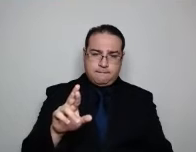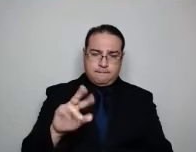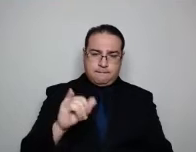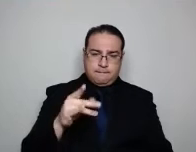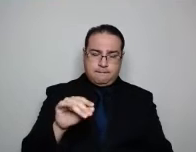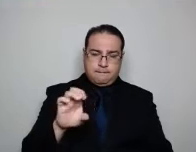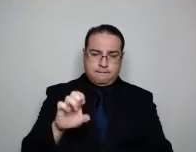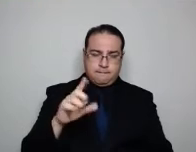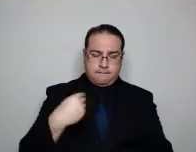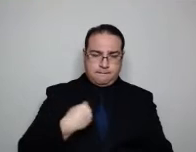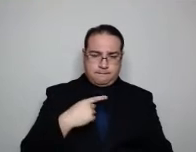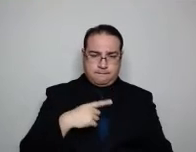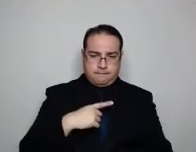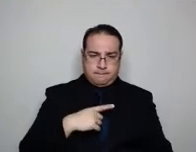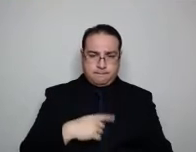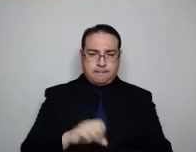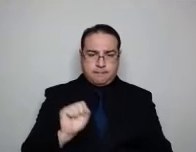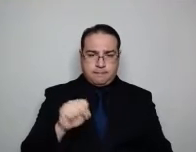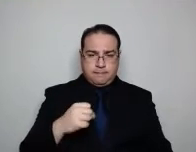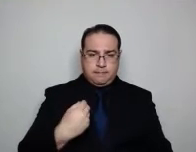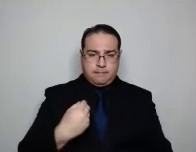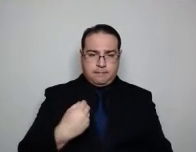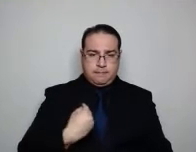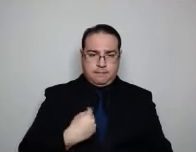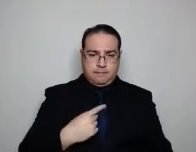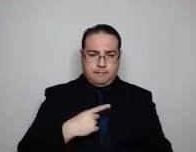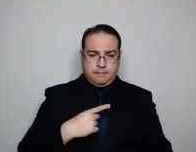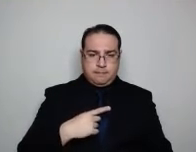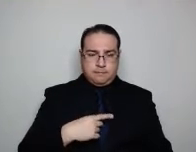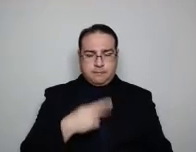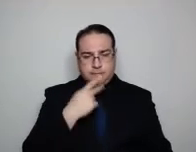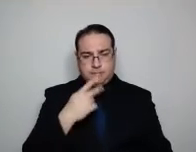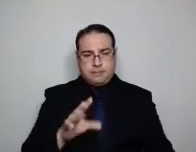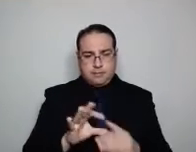Obrigado, desembargador. Por qual parte?